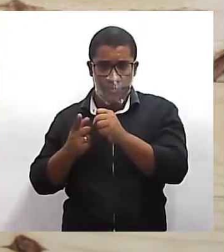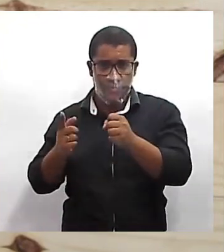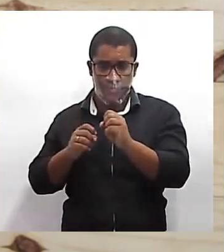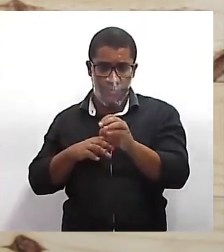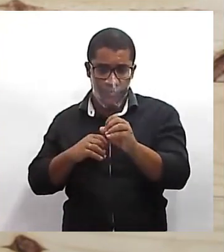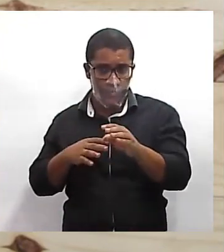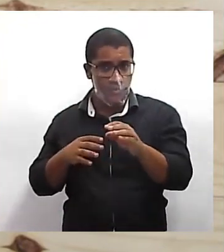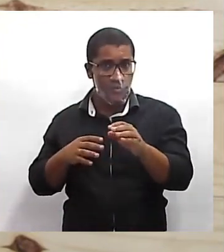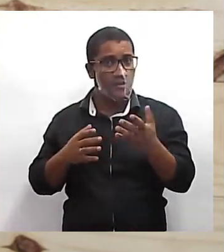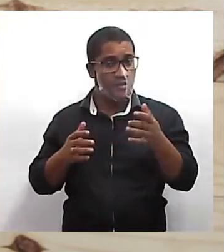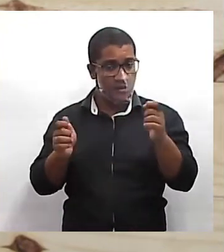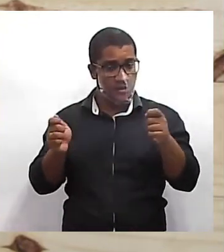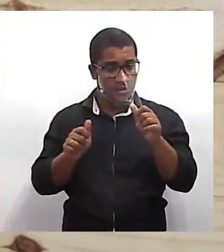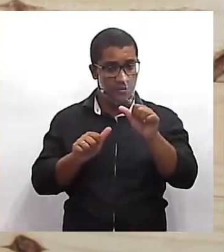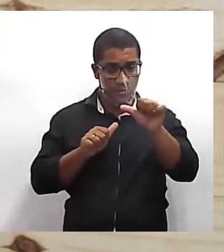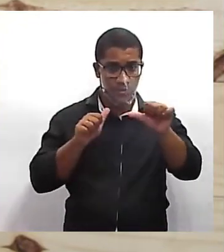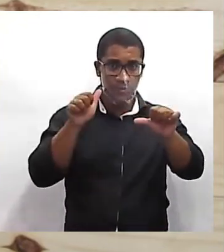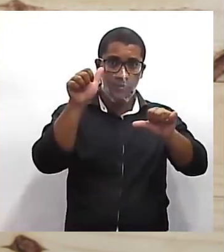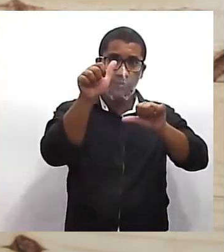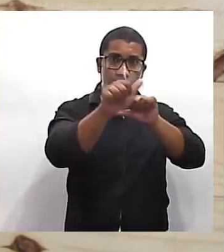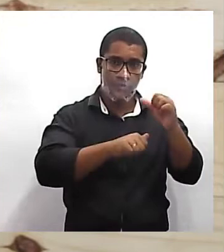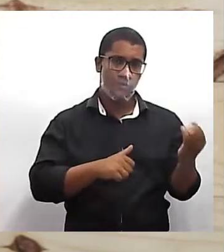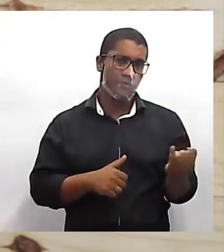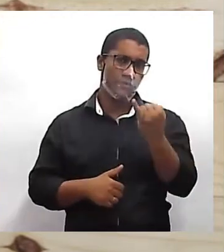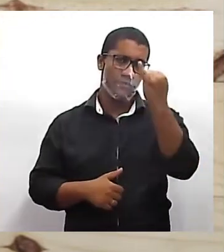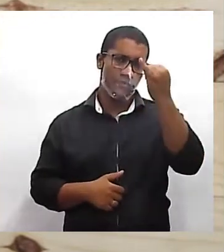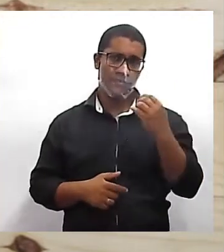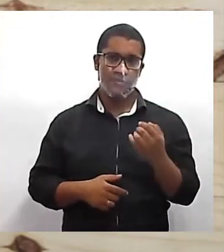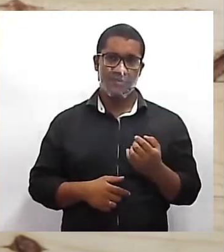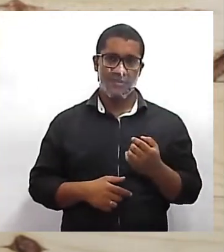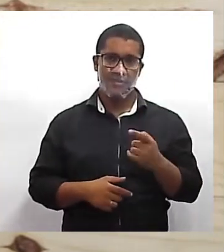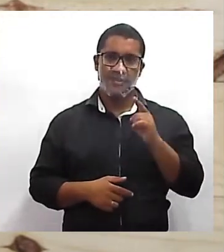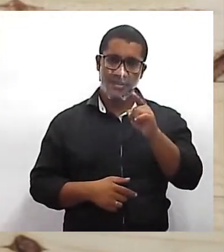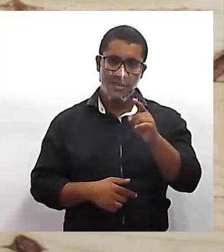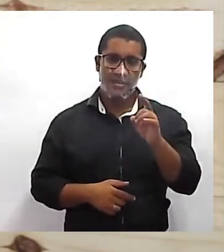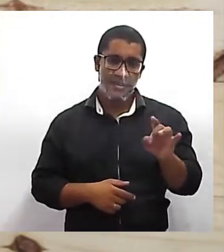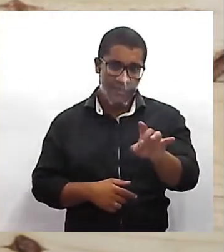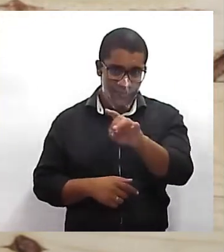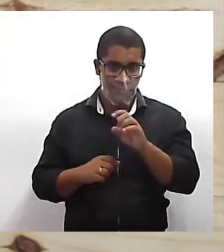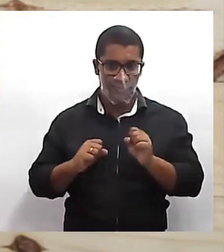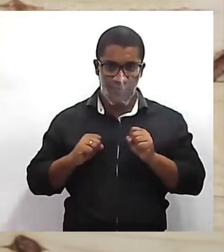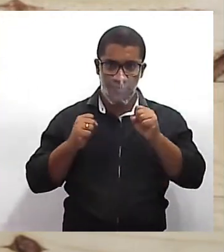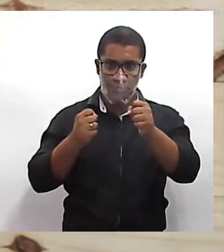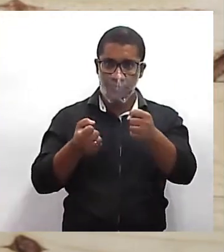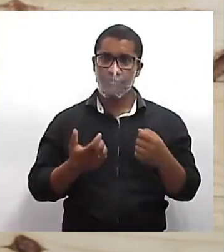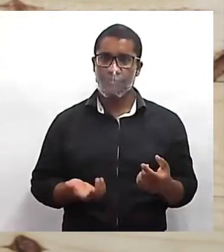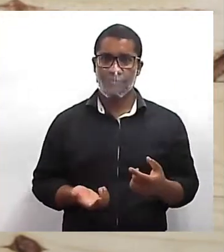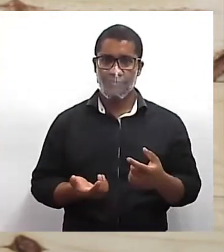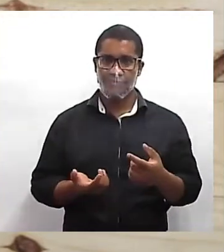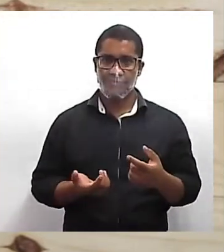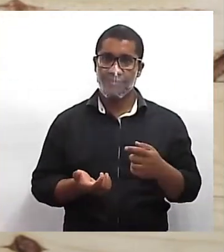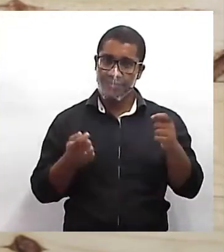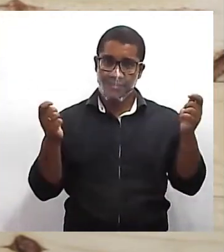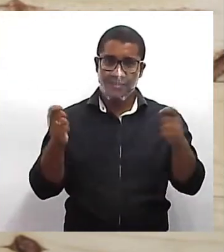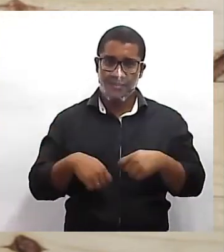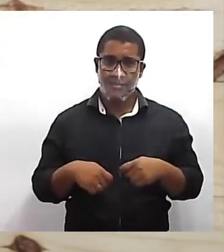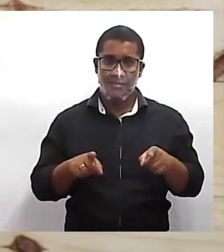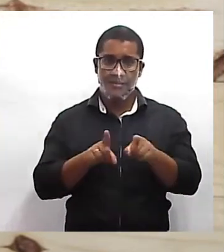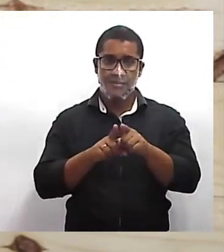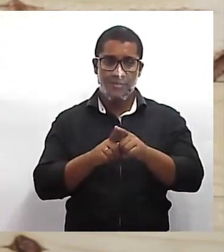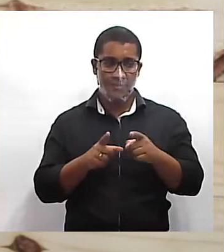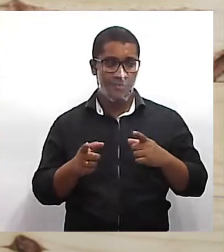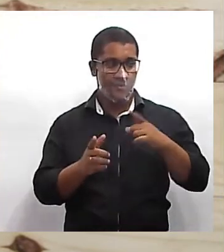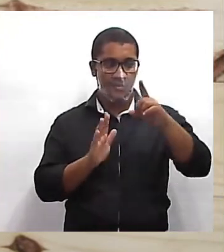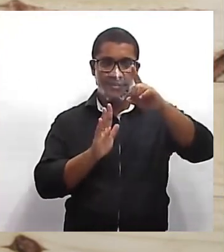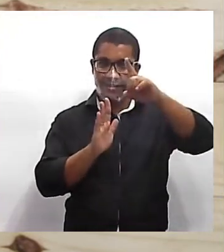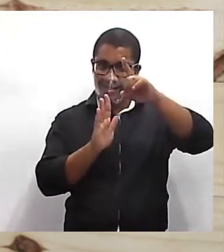Educação vai fazer com que as pessoas percebam a importância de procurar o seu lugar ao sol, procurar lutar pelos seus direitos, né? E quando isso não chega, o